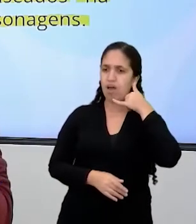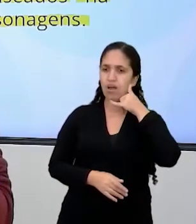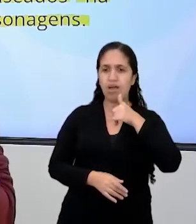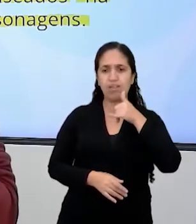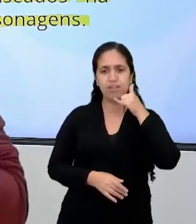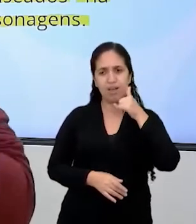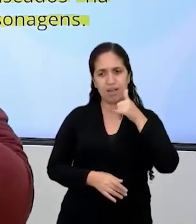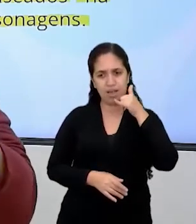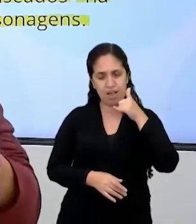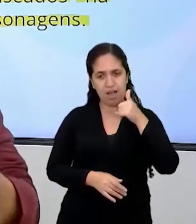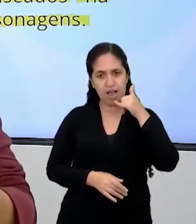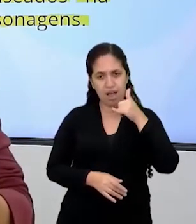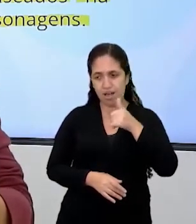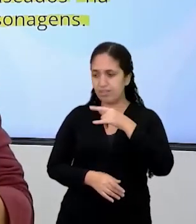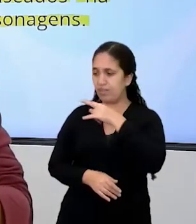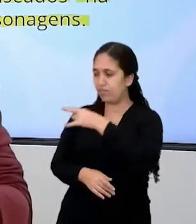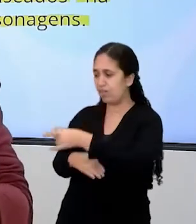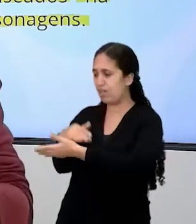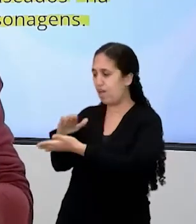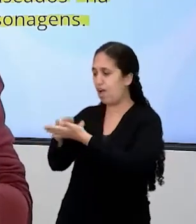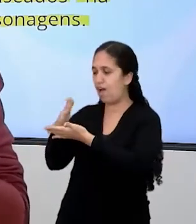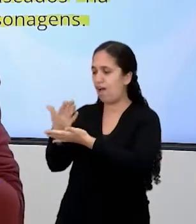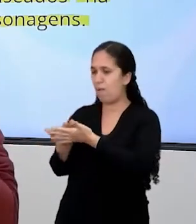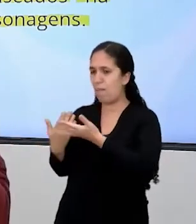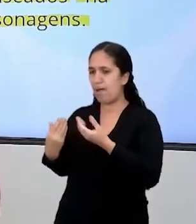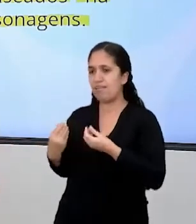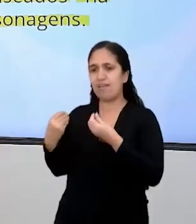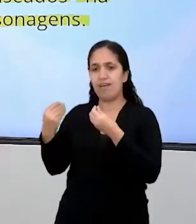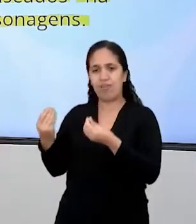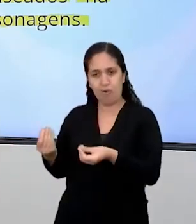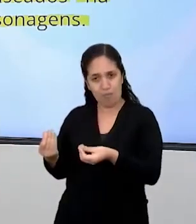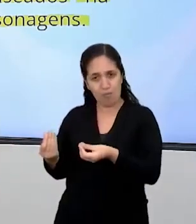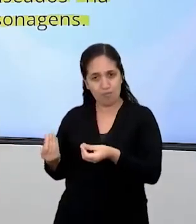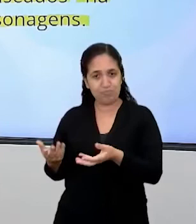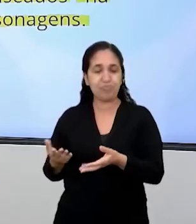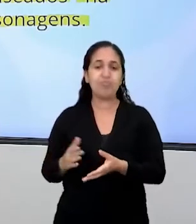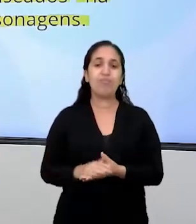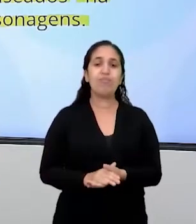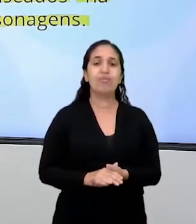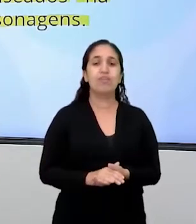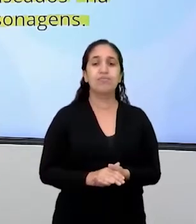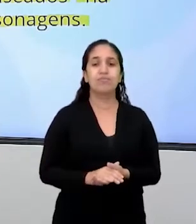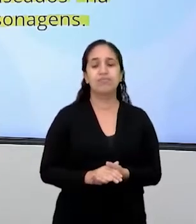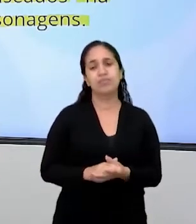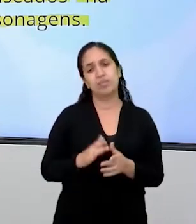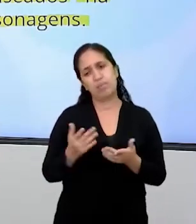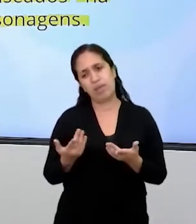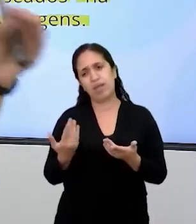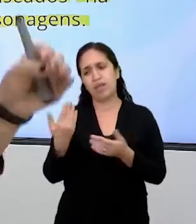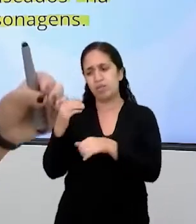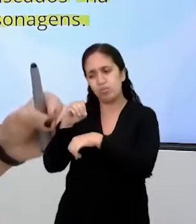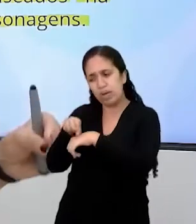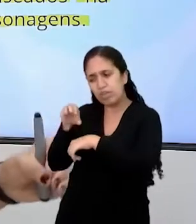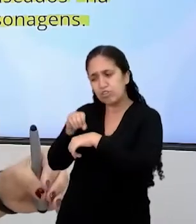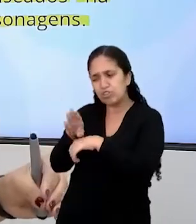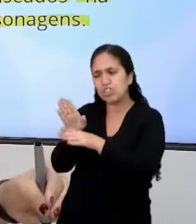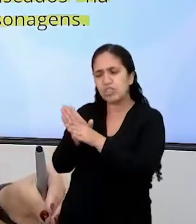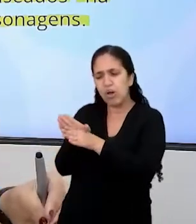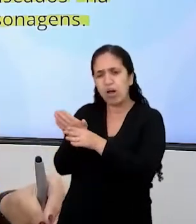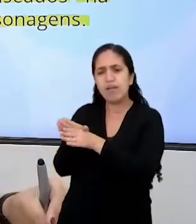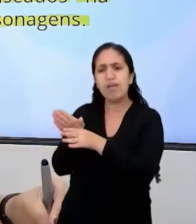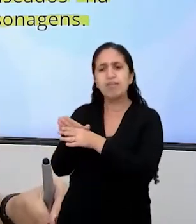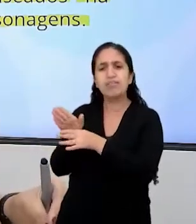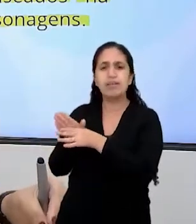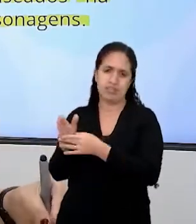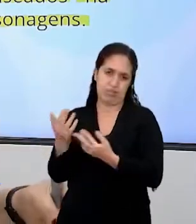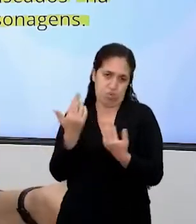e você interpreta. Claro, tendo também, né, aquelas orientações, como também a gente